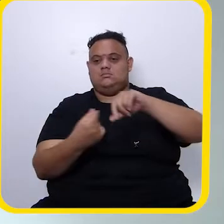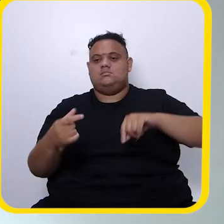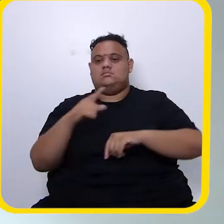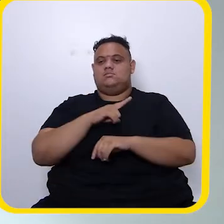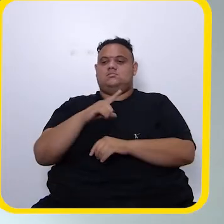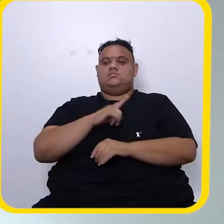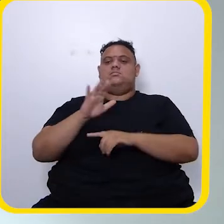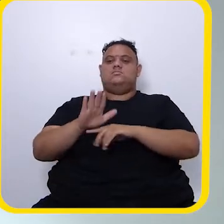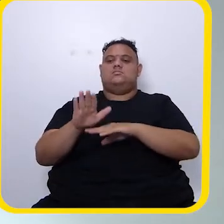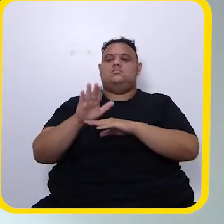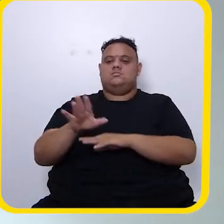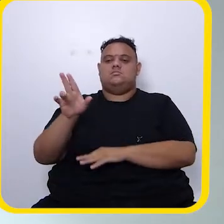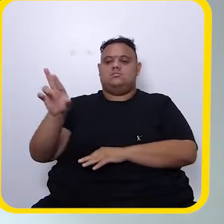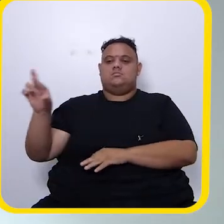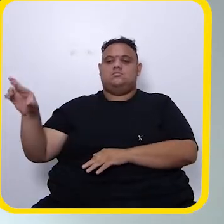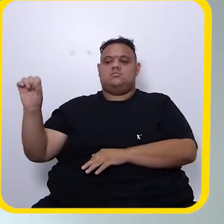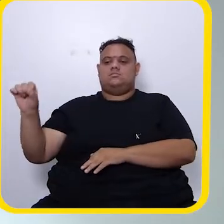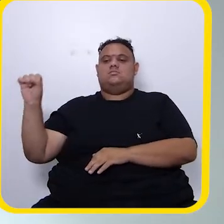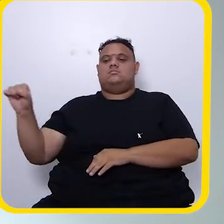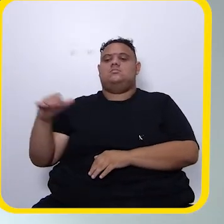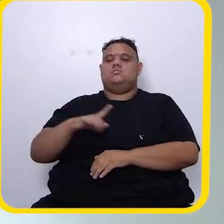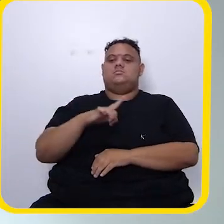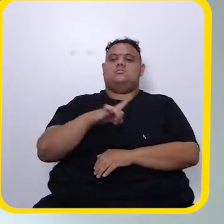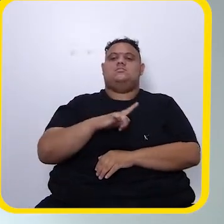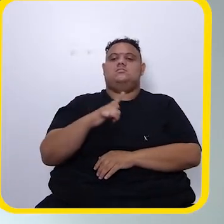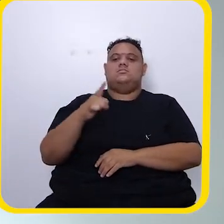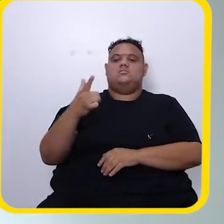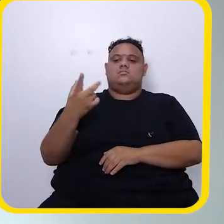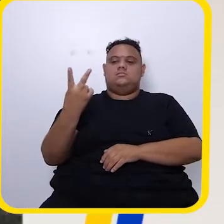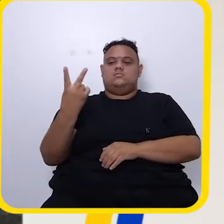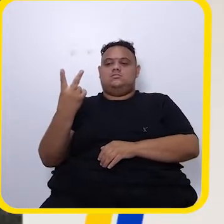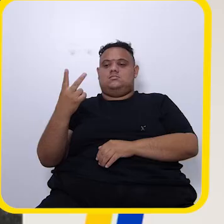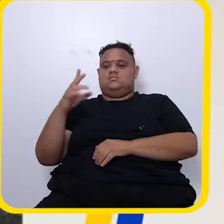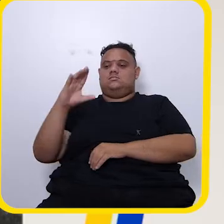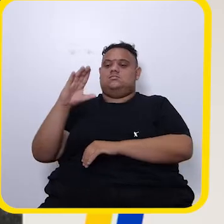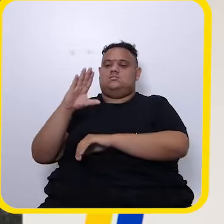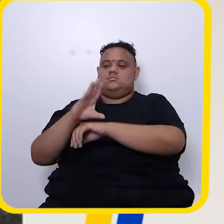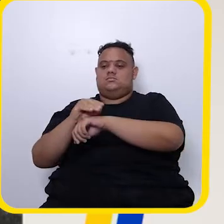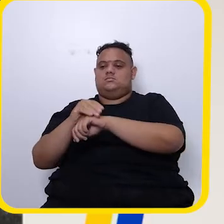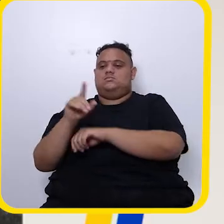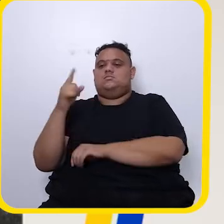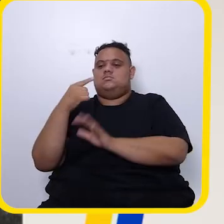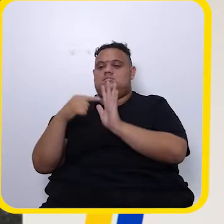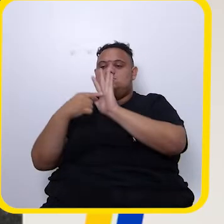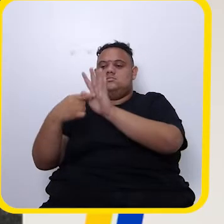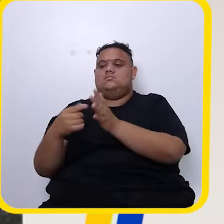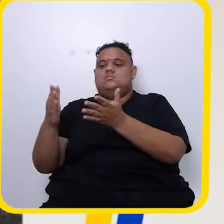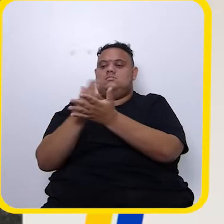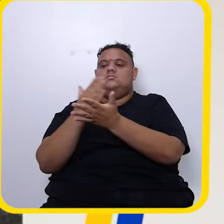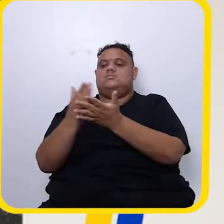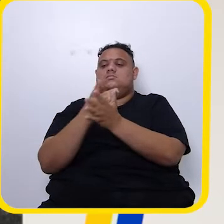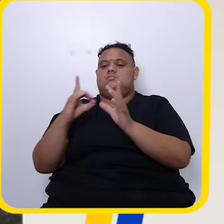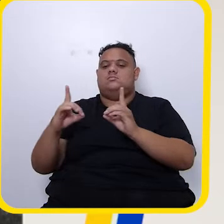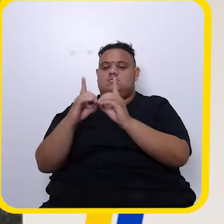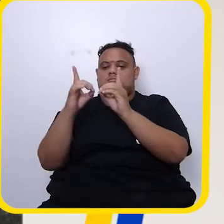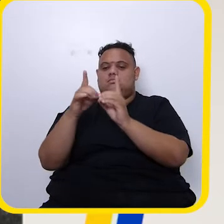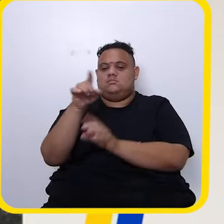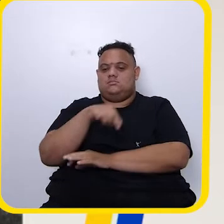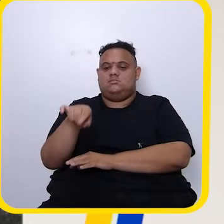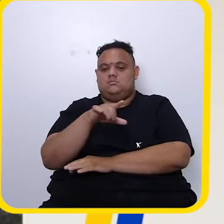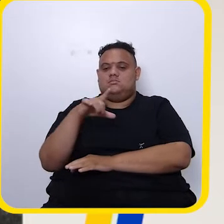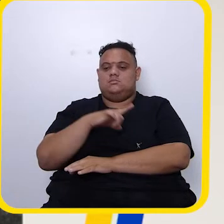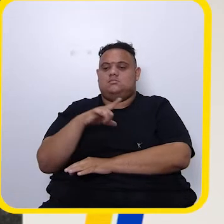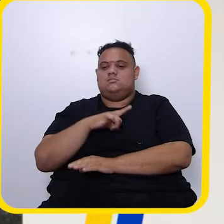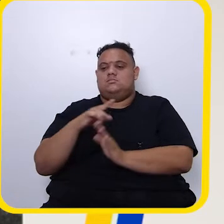tendo a ajuda da União Soviética. Então, nós temos aí essas duas fotos, né, que também estão no livro didático de